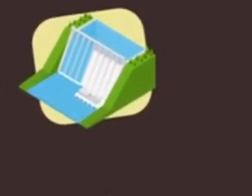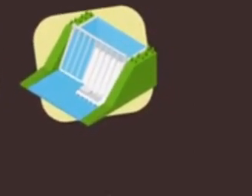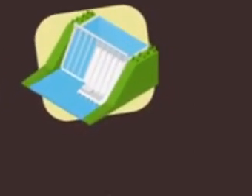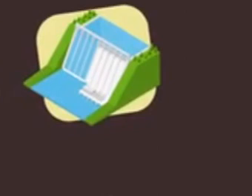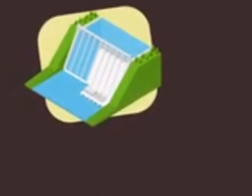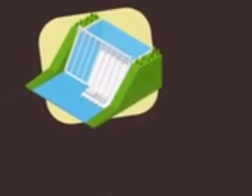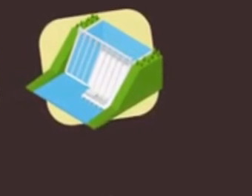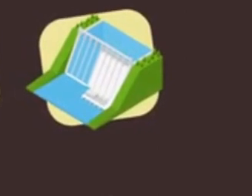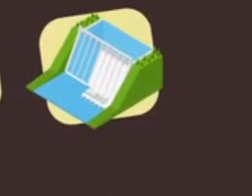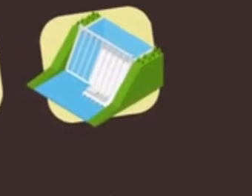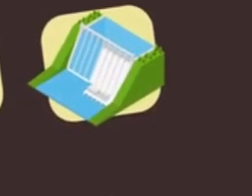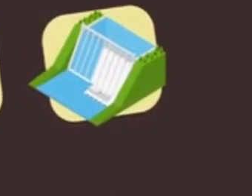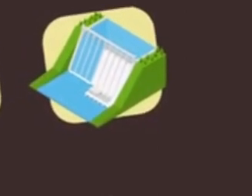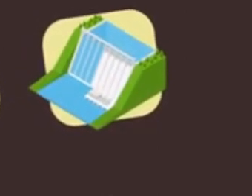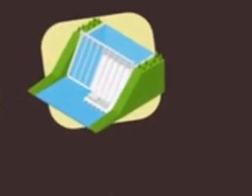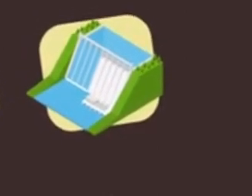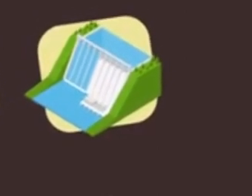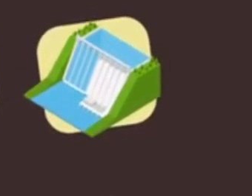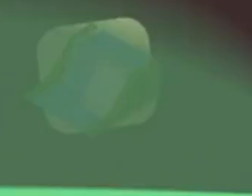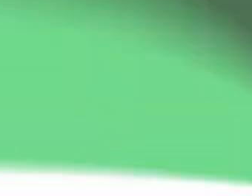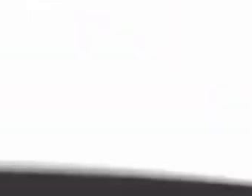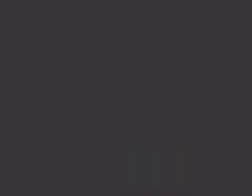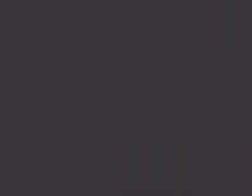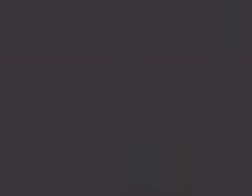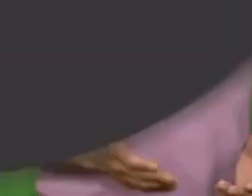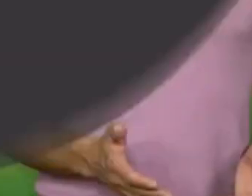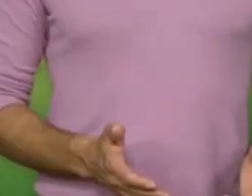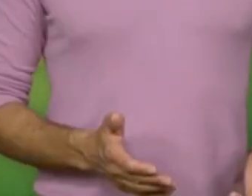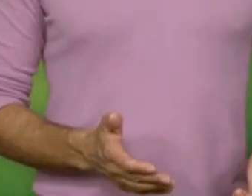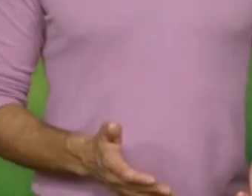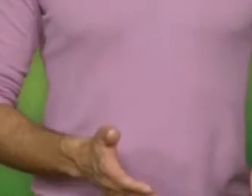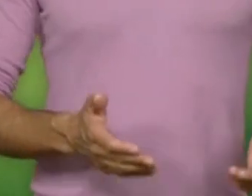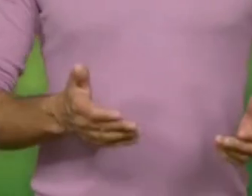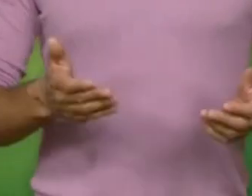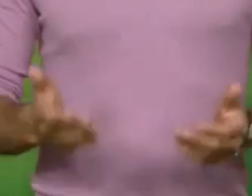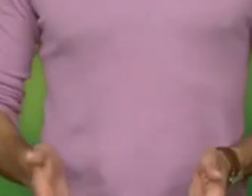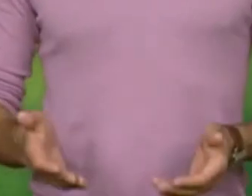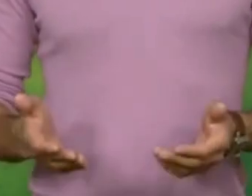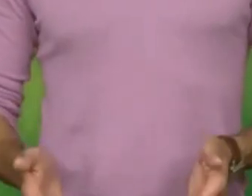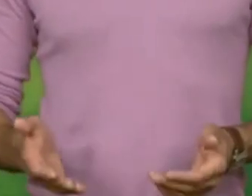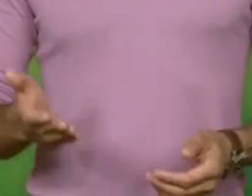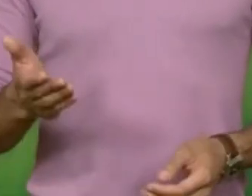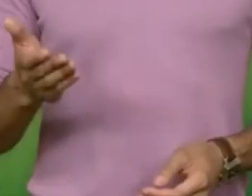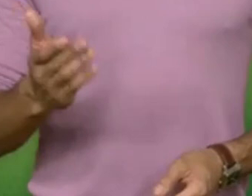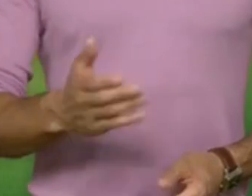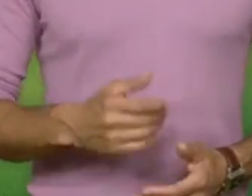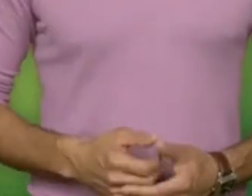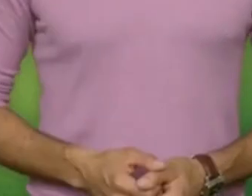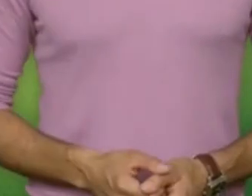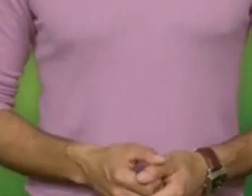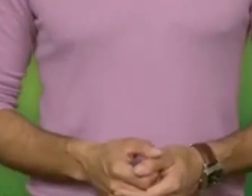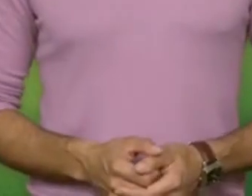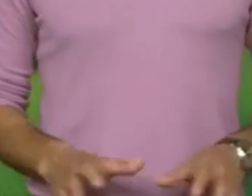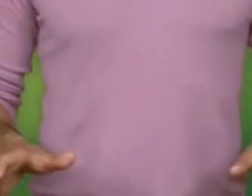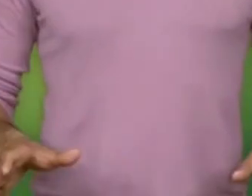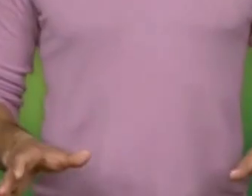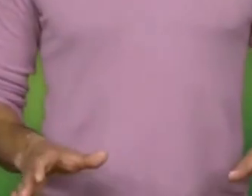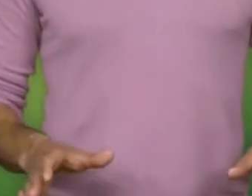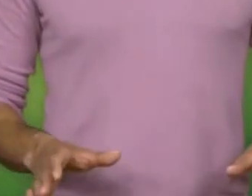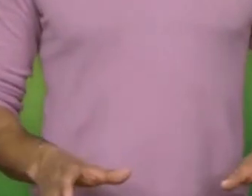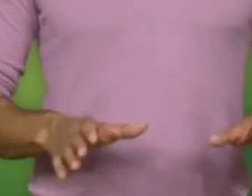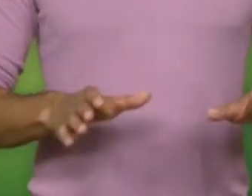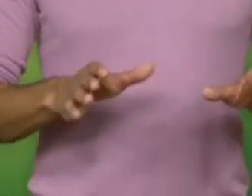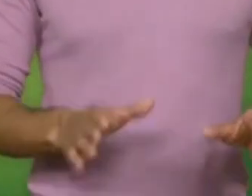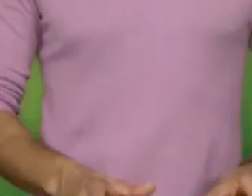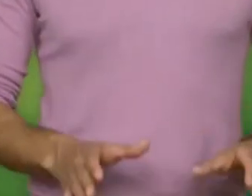ambiental ou que utilizem algum recurso natural. Outro aparato legal é a Lei de Proteção da Vegetação Nativa,